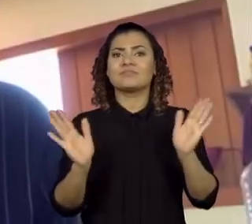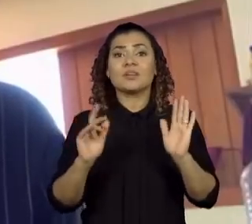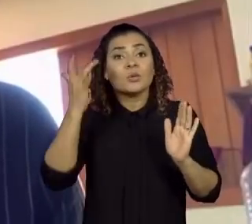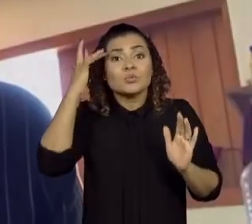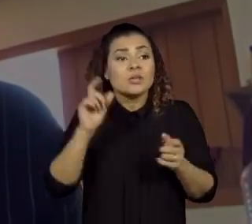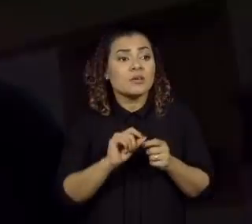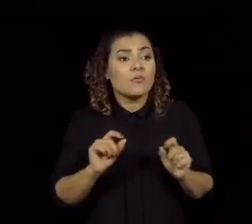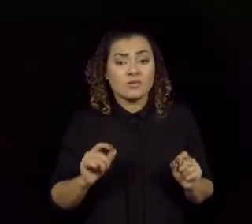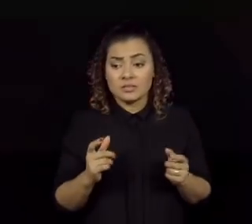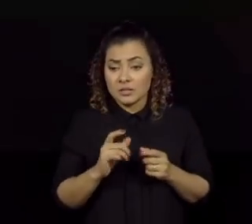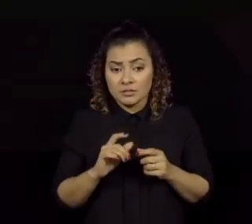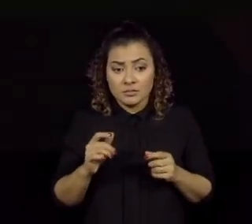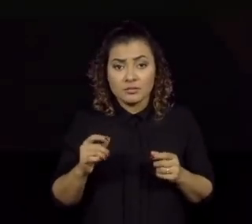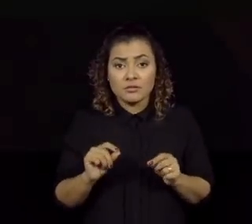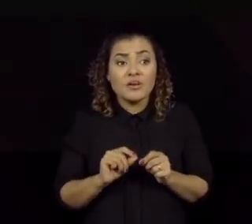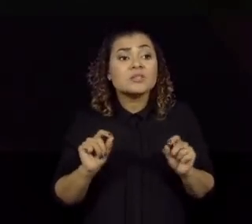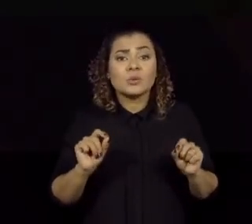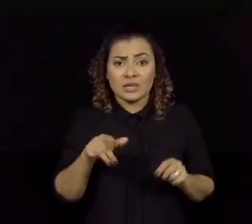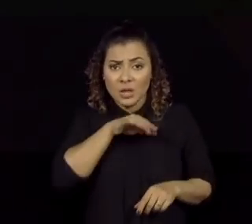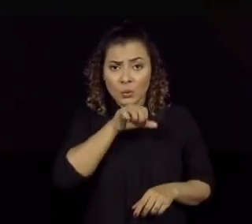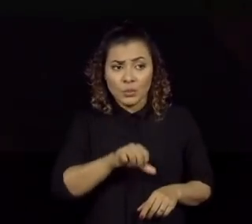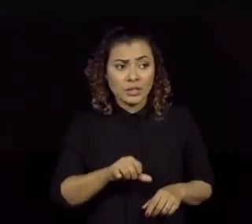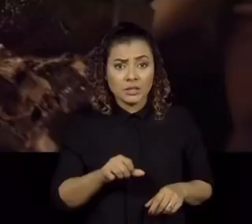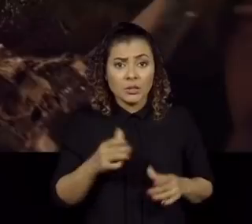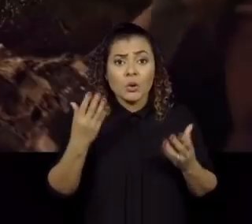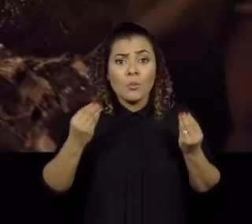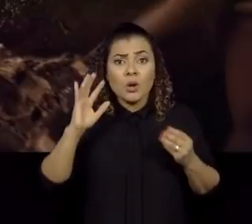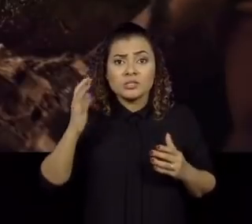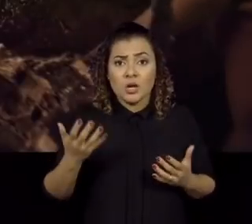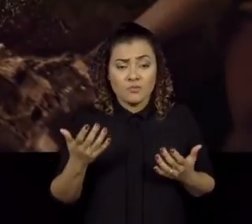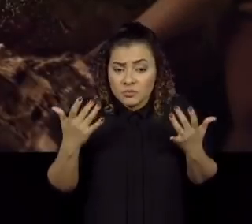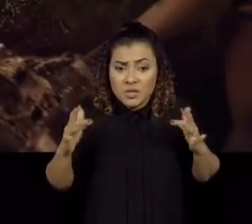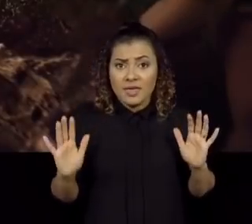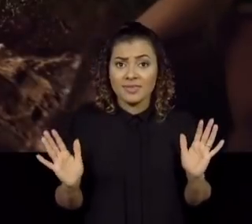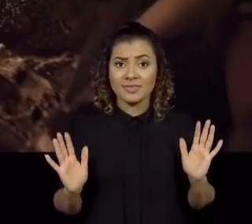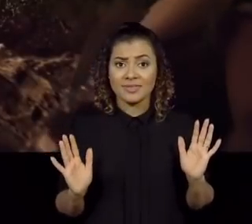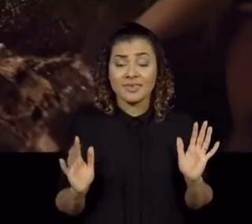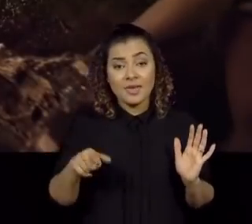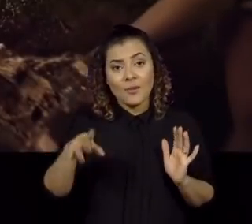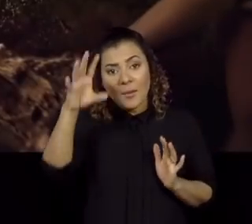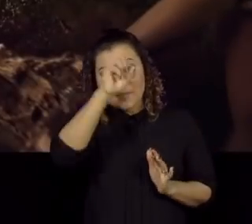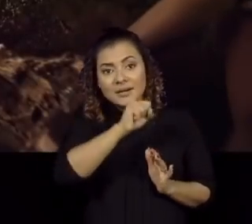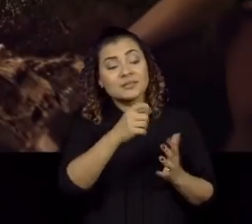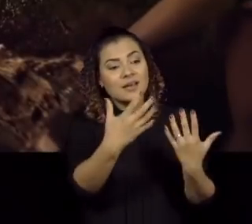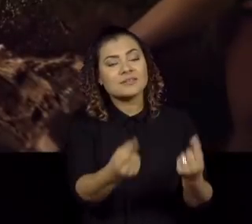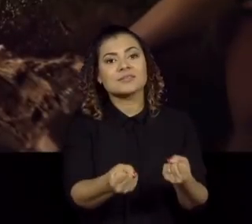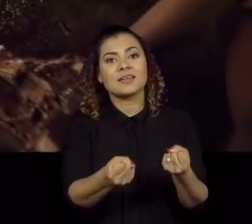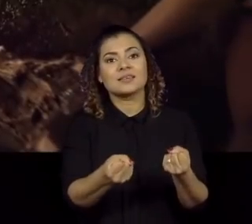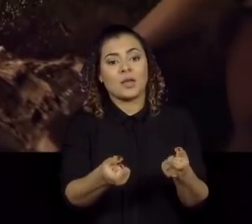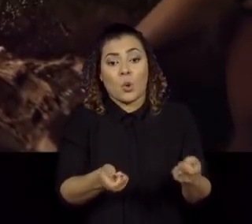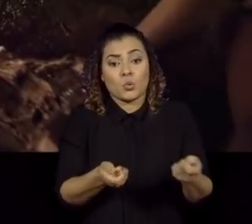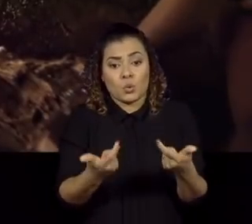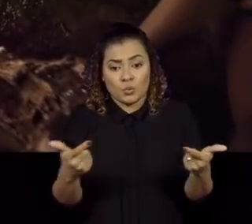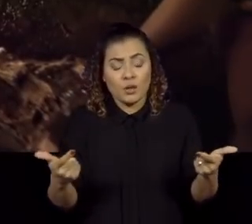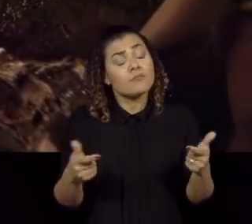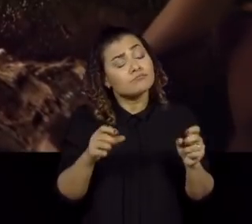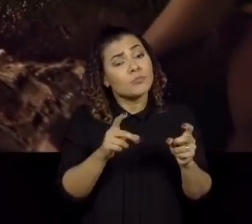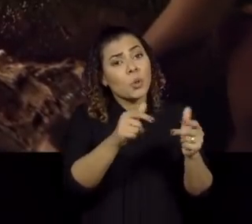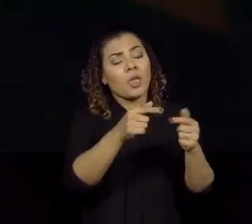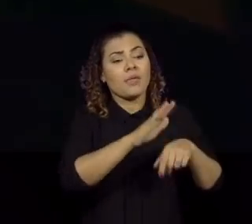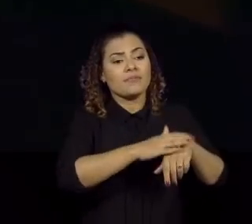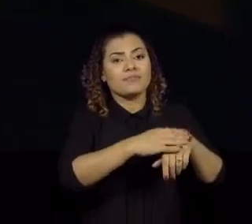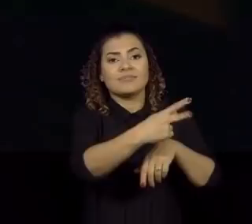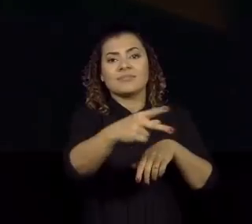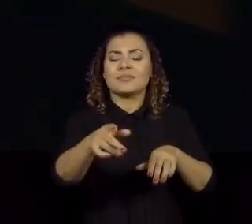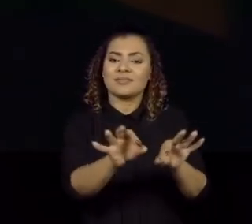sei o que fazer. O que a gente faz? Está ruim e eu não sei como resolver. Eu aprendi com eles a aceitar a perda de controle como algo